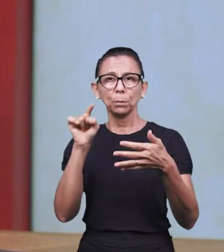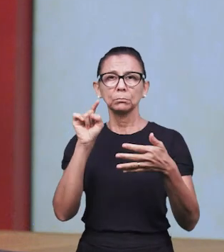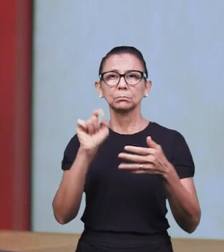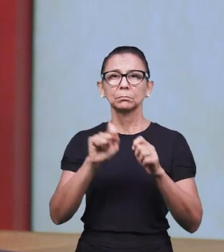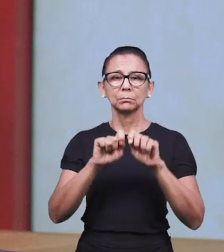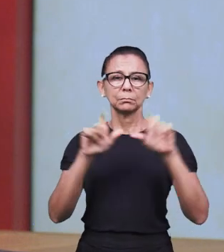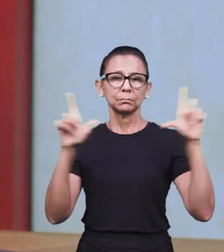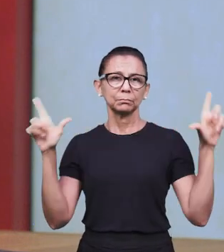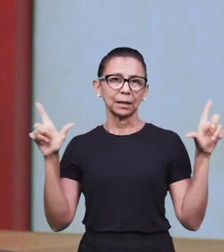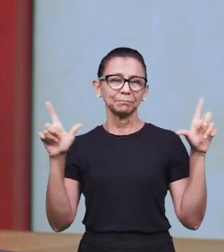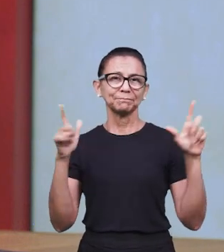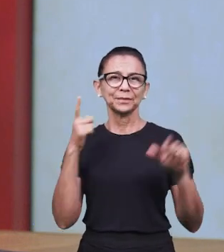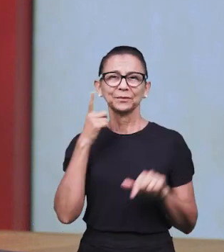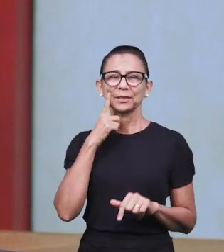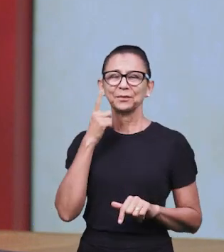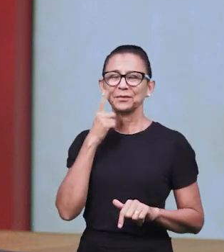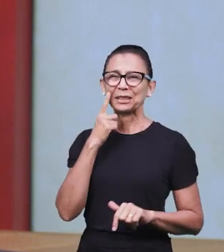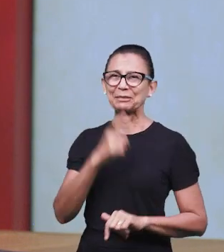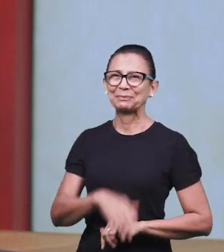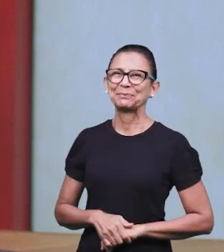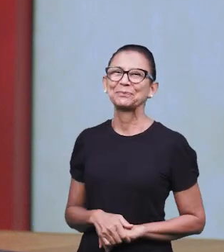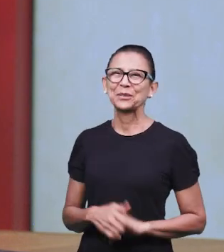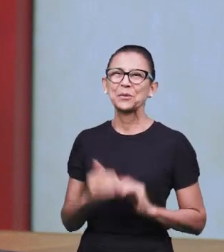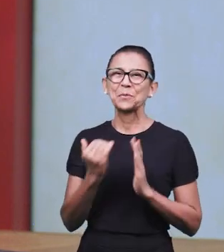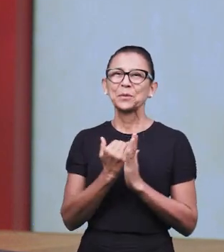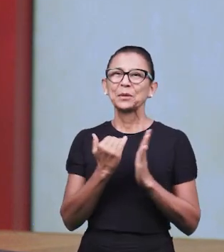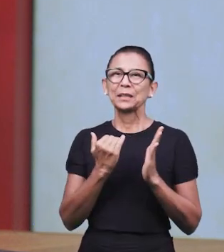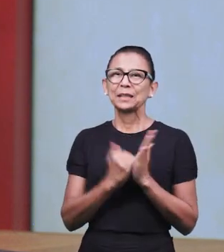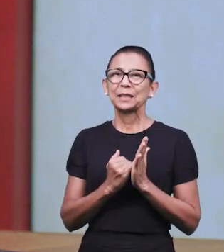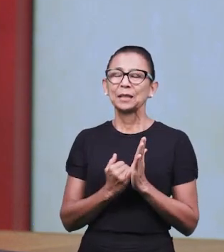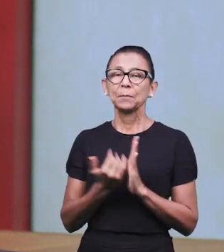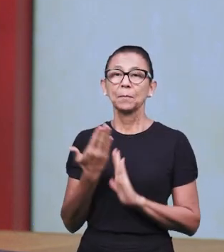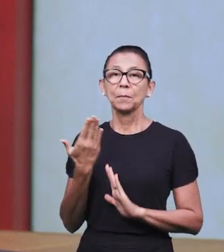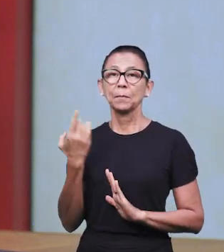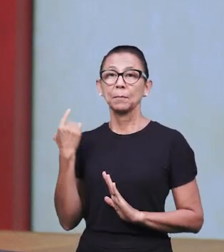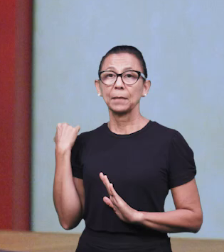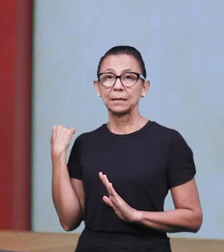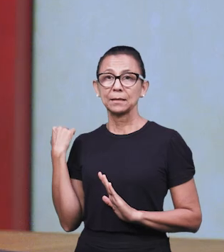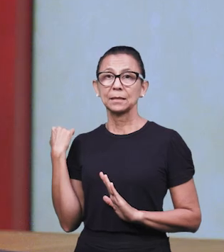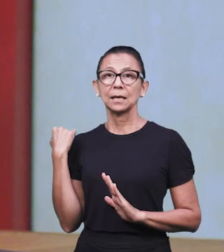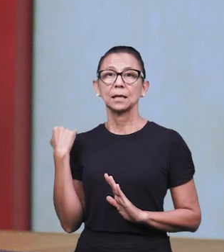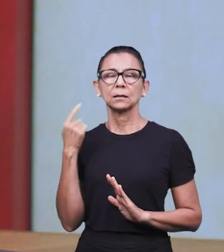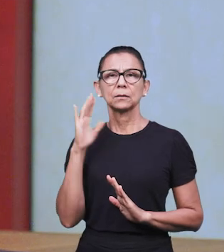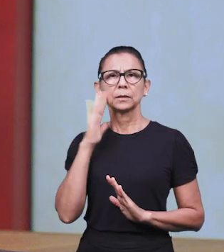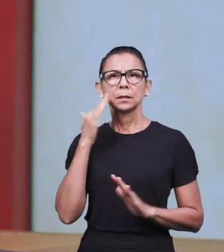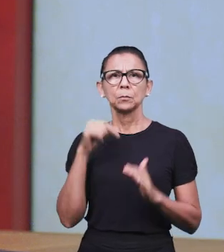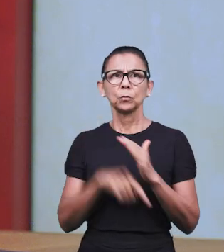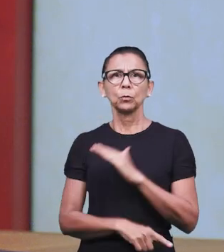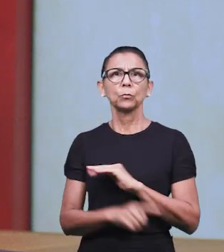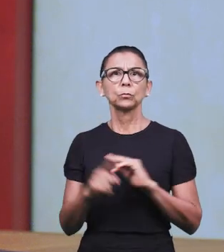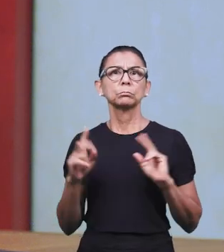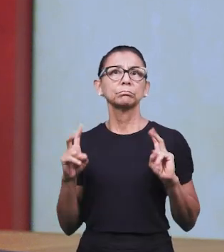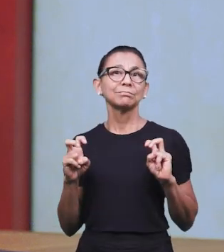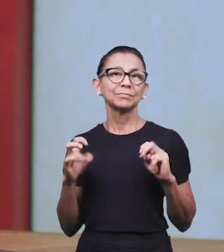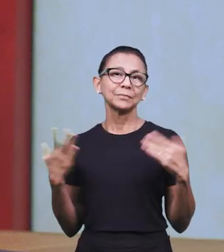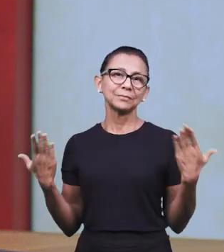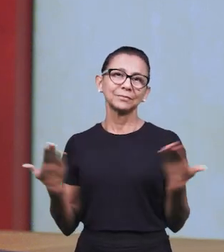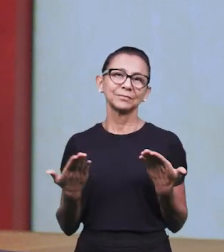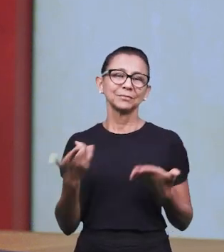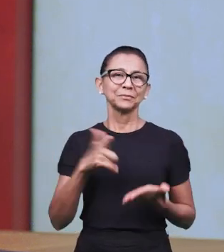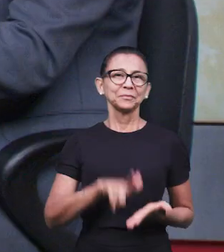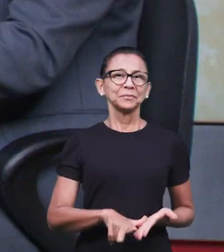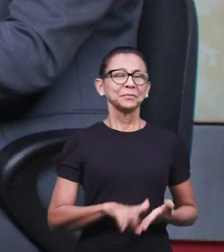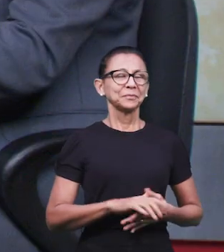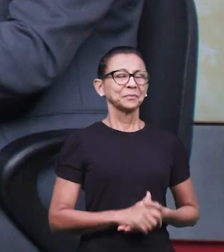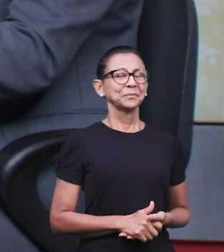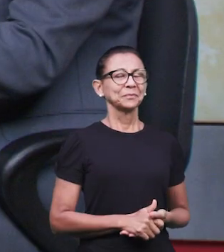assistir a edição anterior e entender um pouco mais da profundidade daquilo que nós estamos abordando. E mais uma vez,